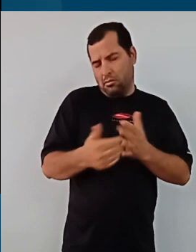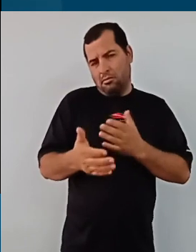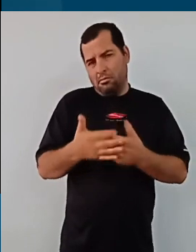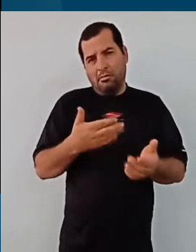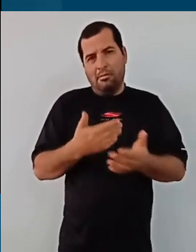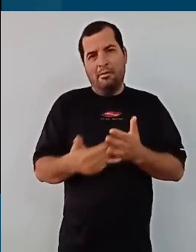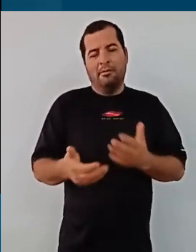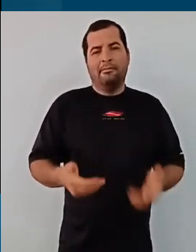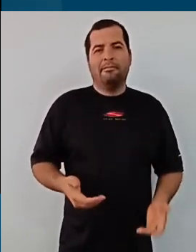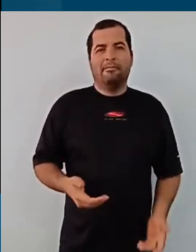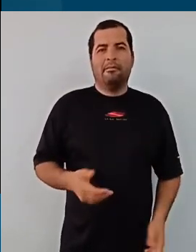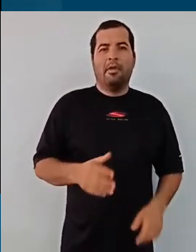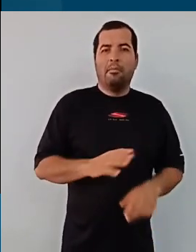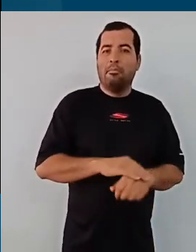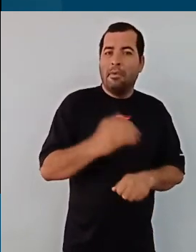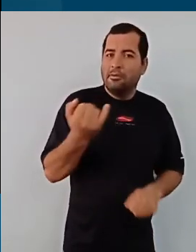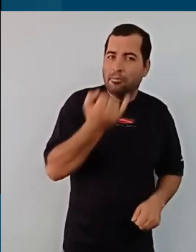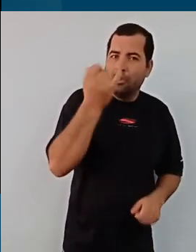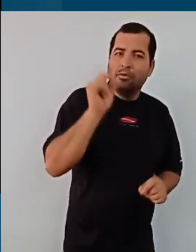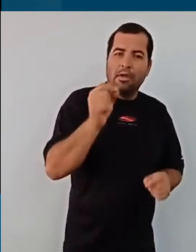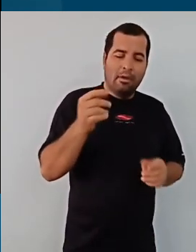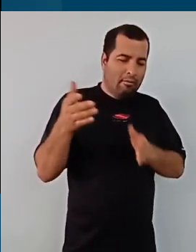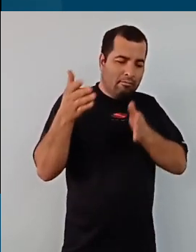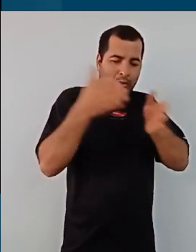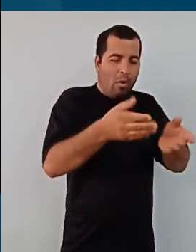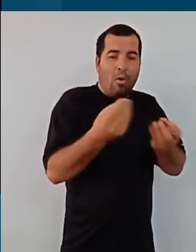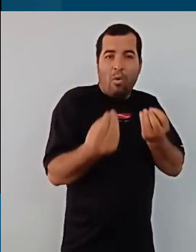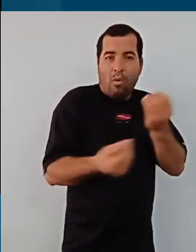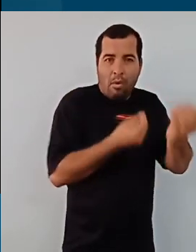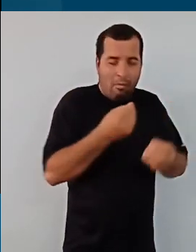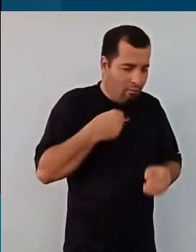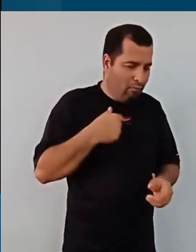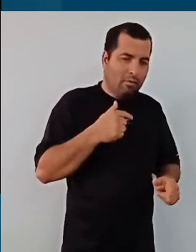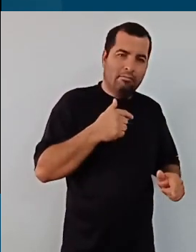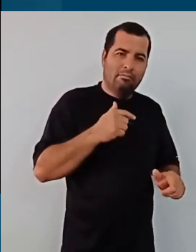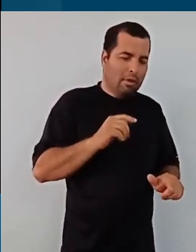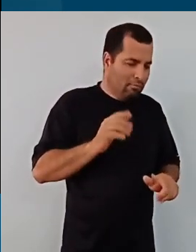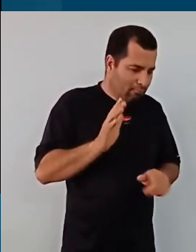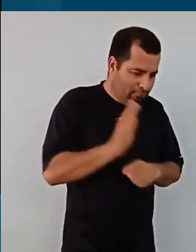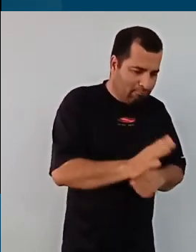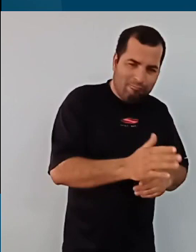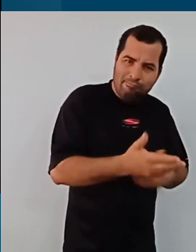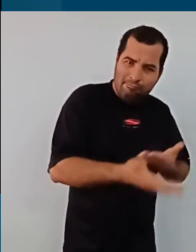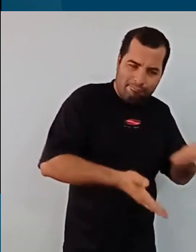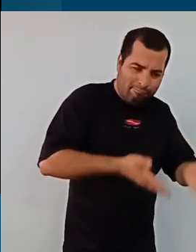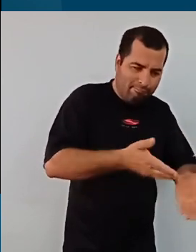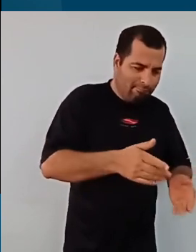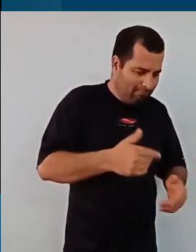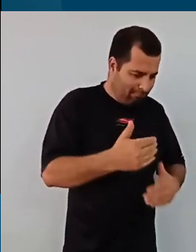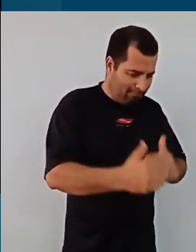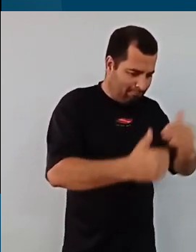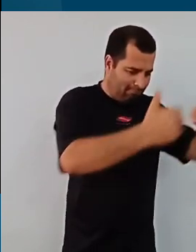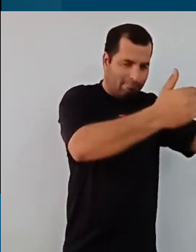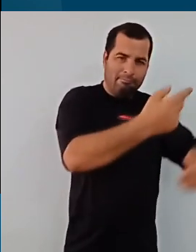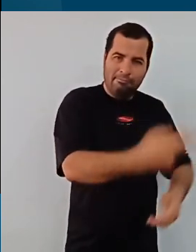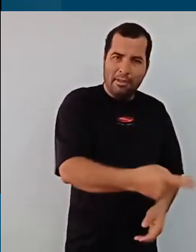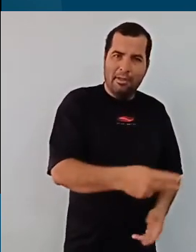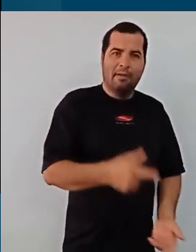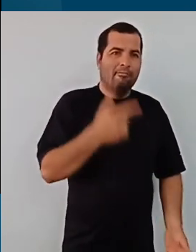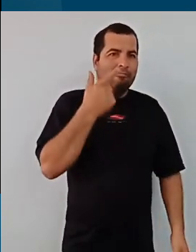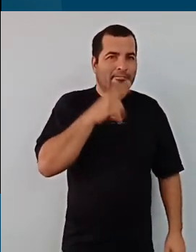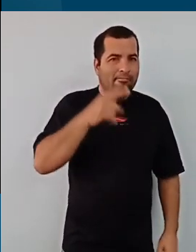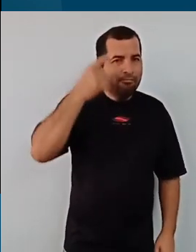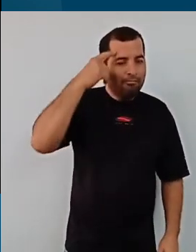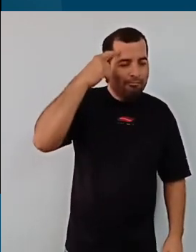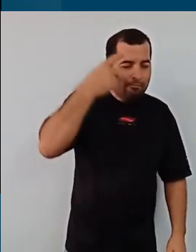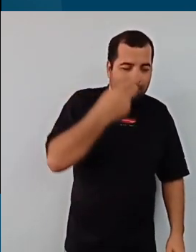sempre no sentido de como eu vou trabalhar com esse jovem, para que aquele cérebro, jovem,